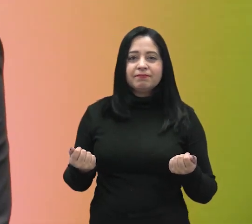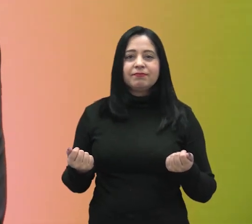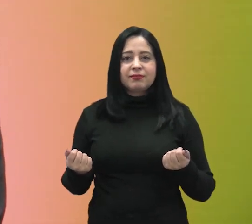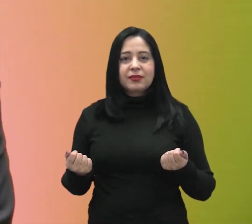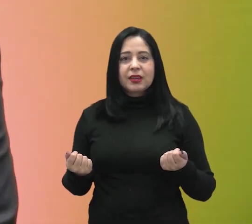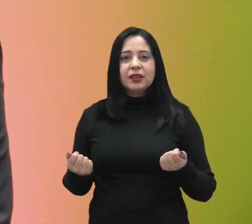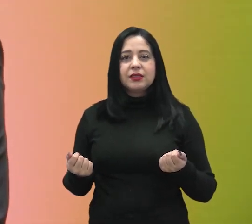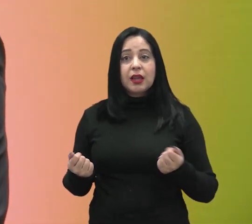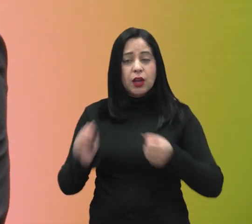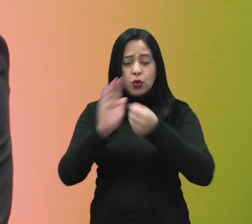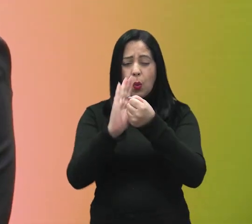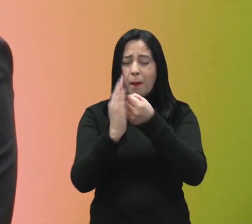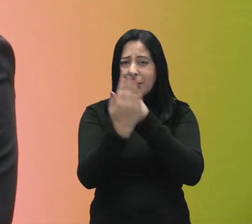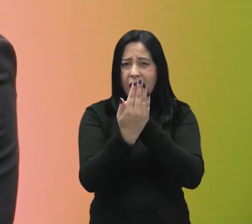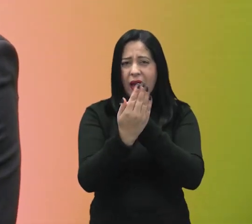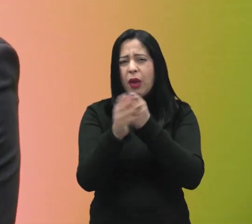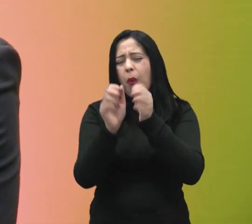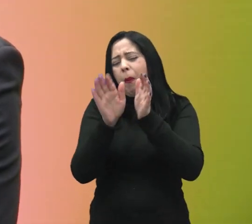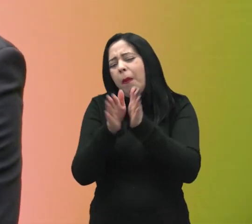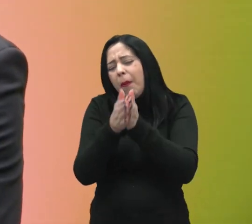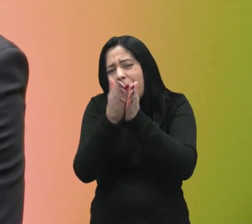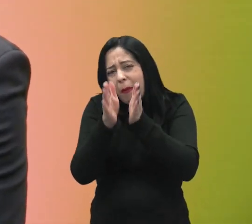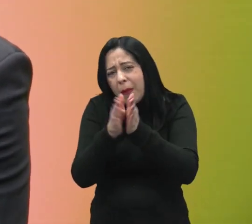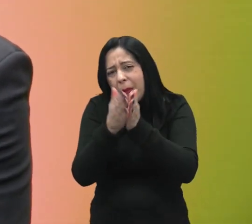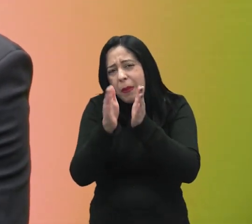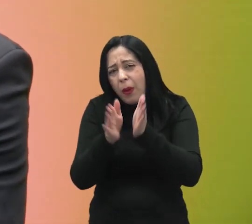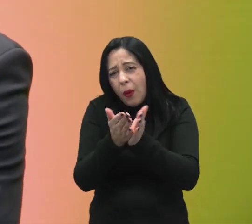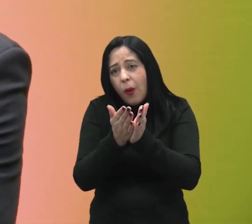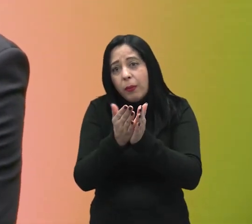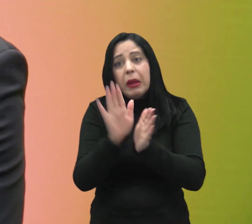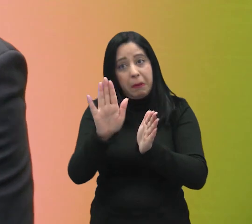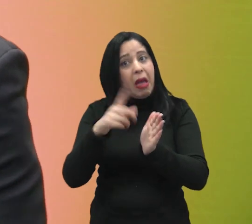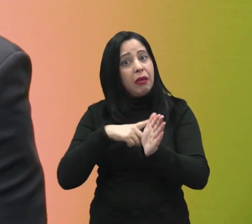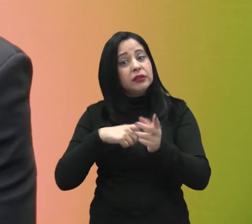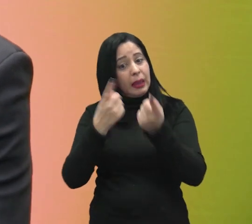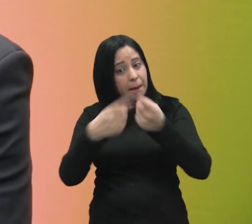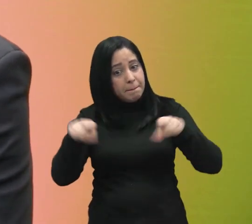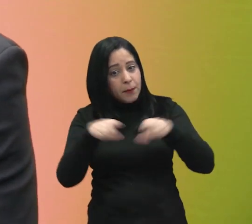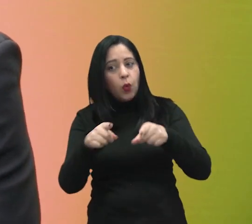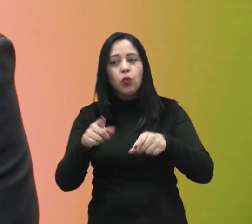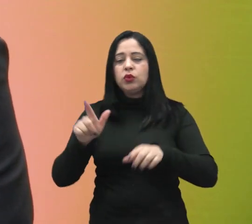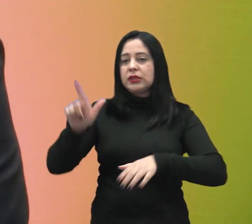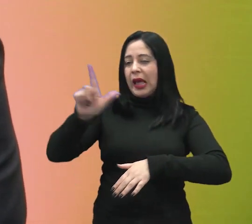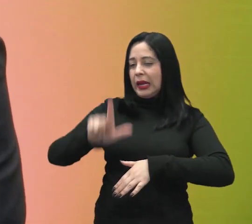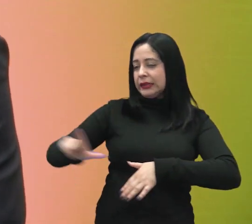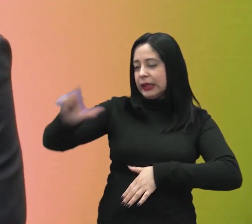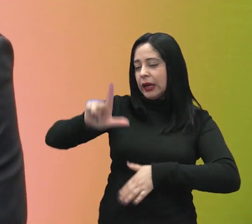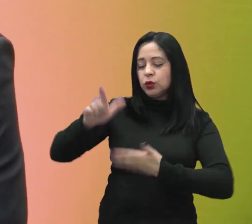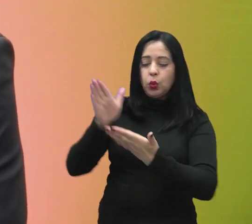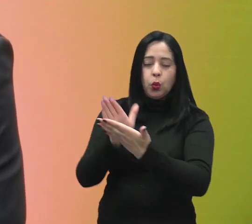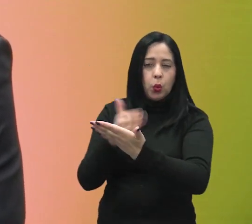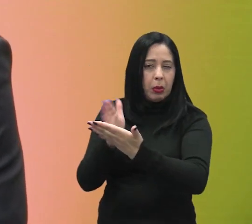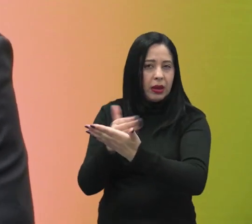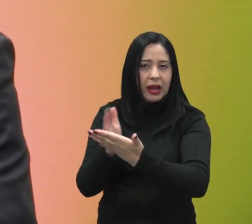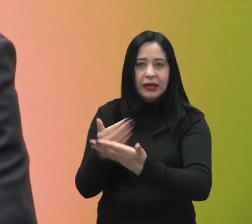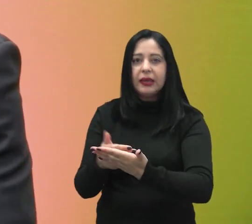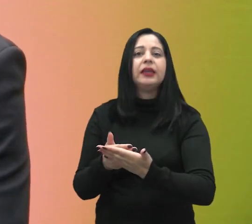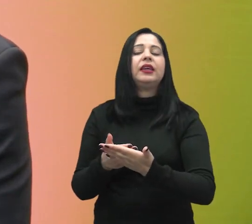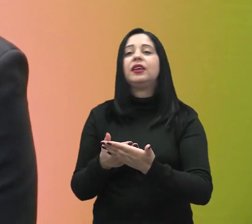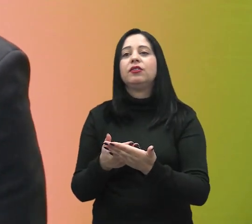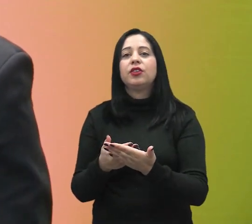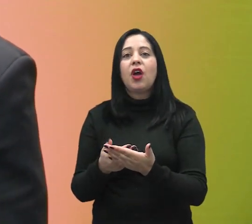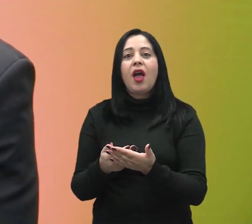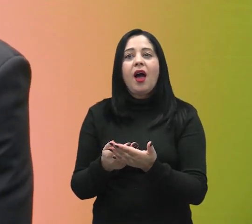até num bairro mais pobre e tal, mas a gente tinha música, tinha literatura, tinha algum desejo,